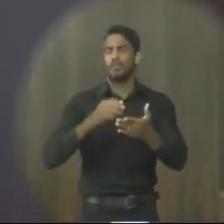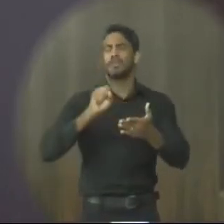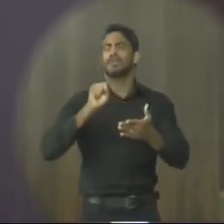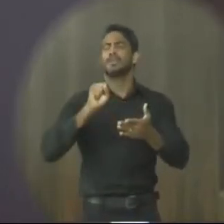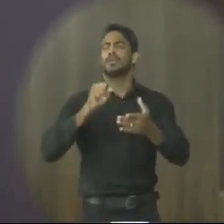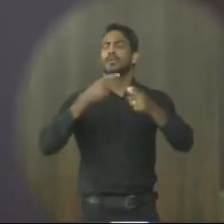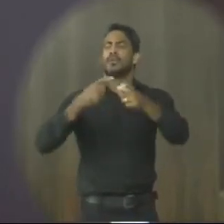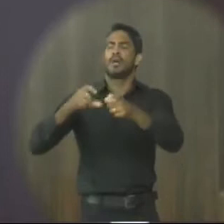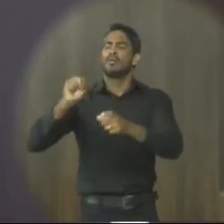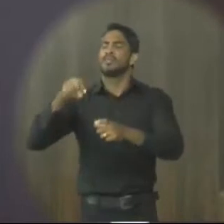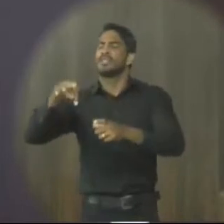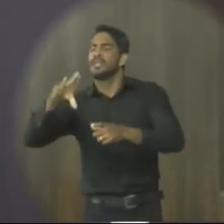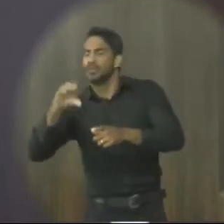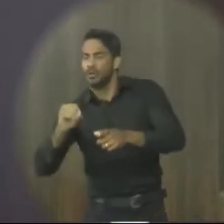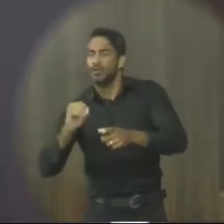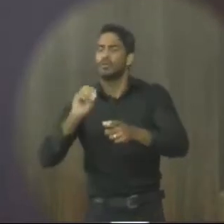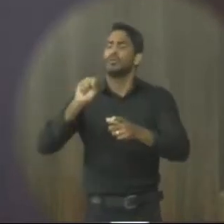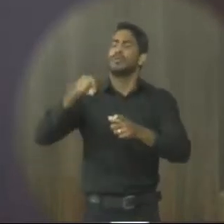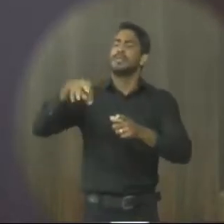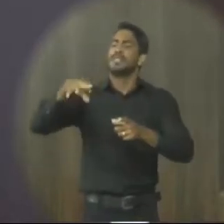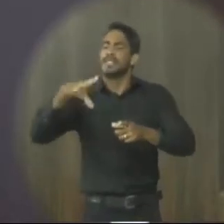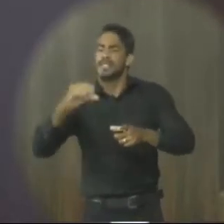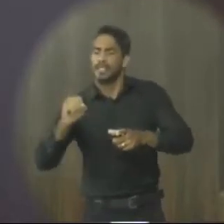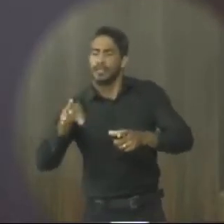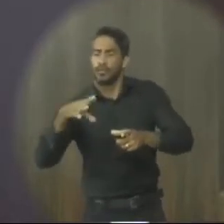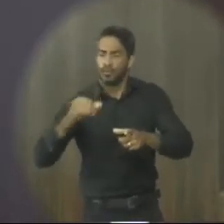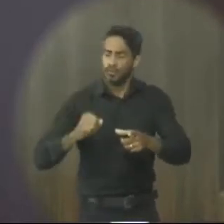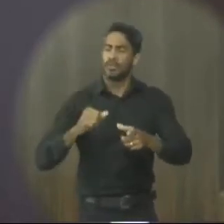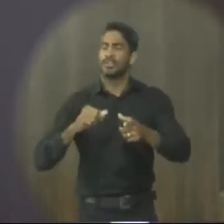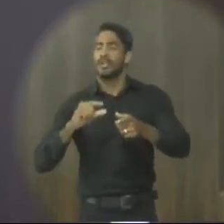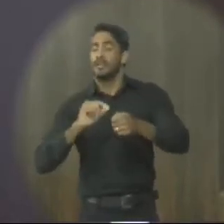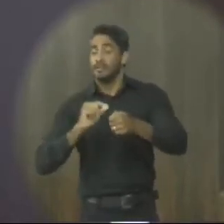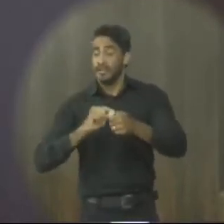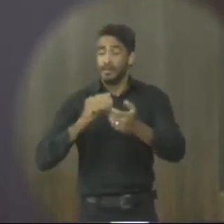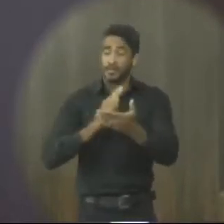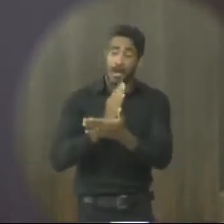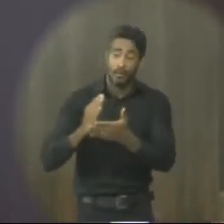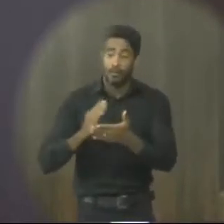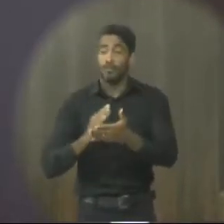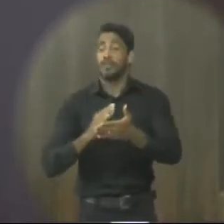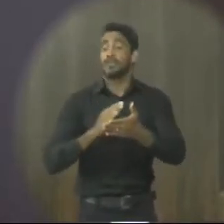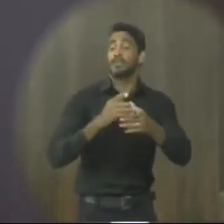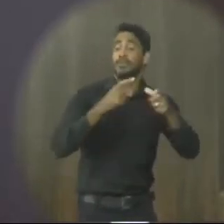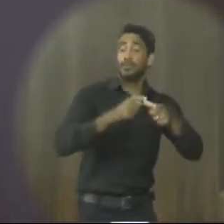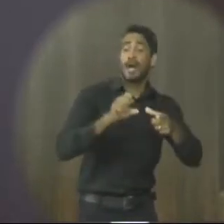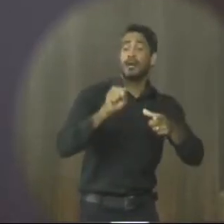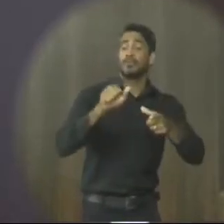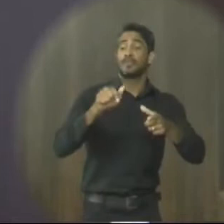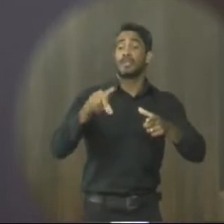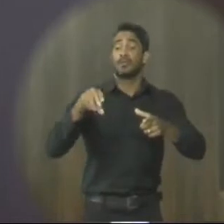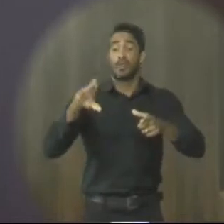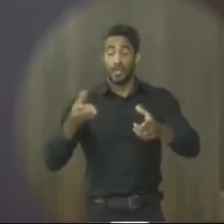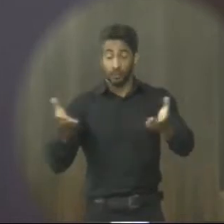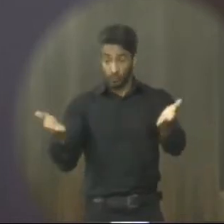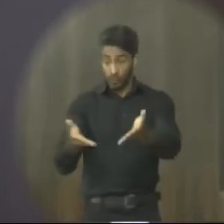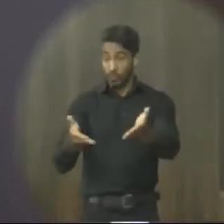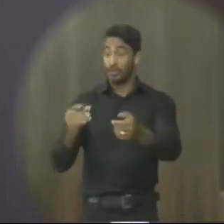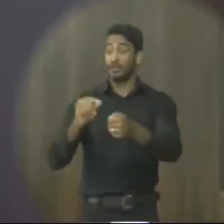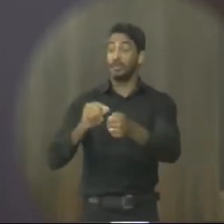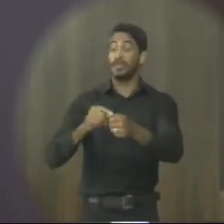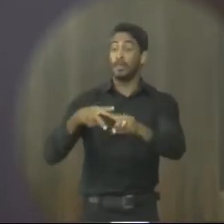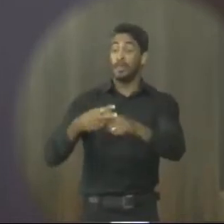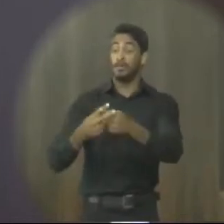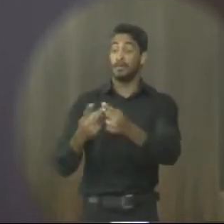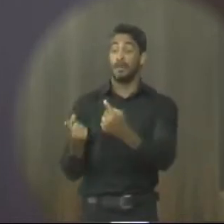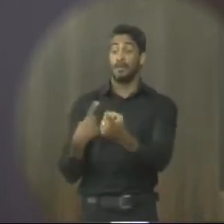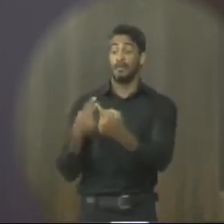Antônio, algumas ruas do bairro Santa Cruz. Fizemos algumas ruas do bairro Saudade. Hoje mesmo estava fazendo manutenção lá na